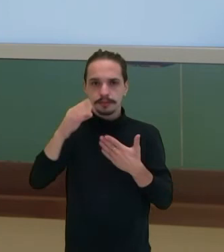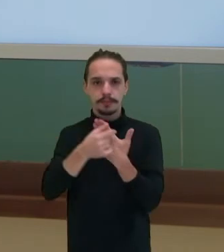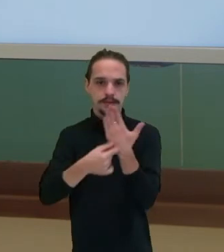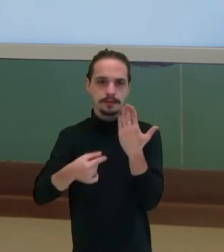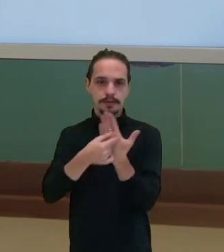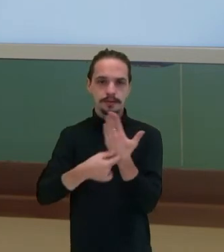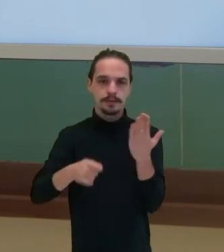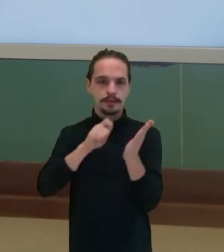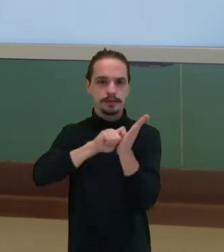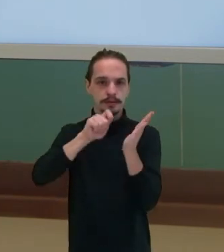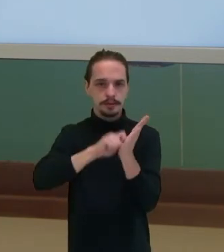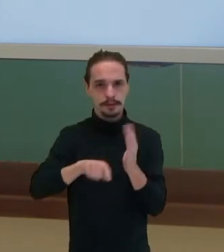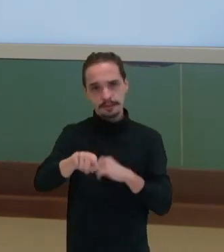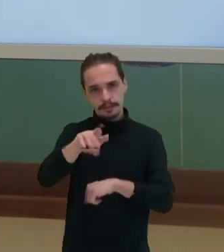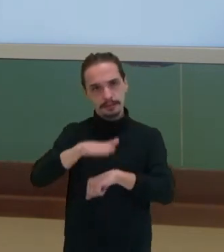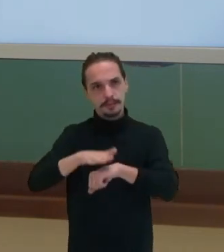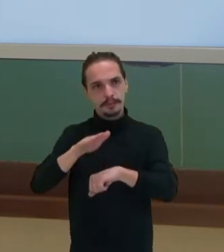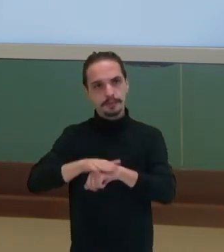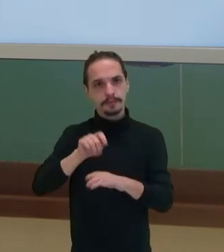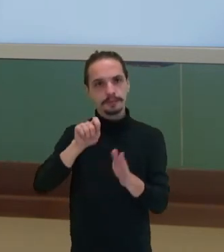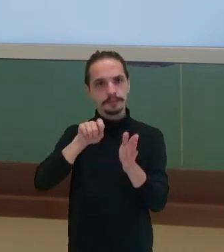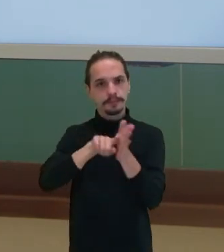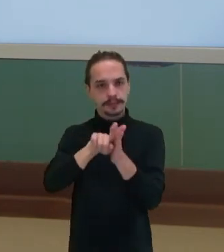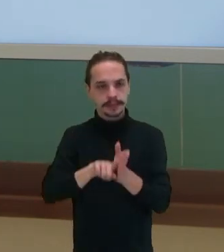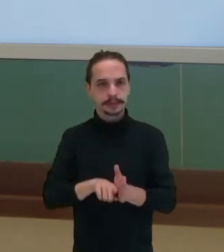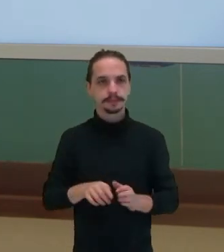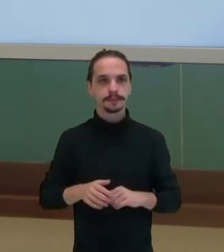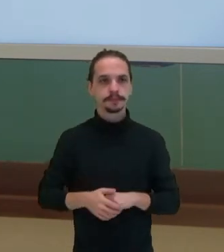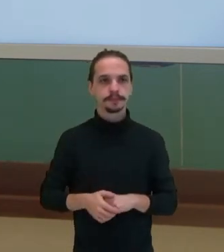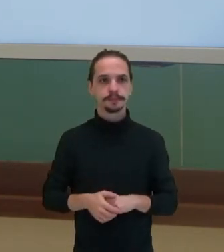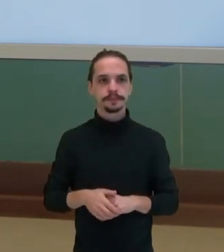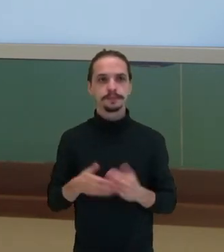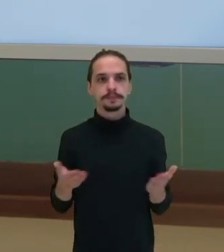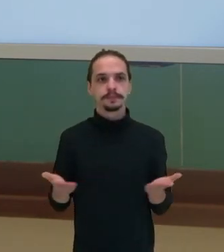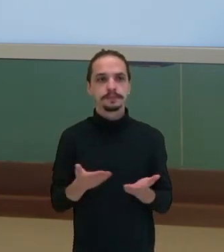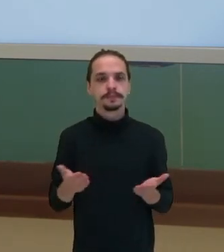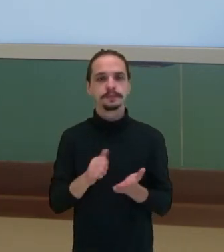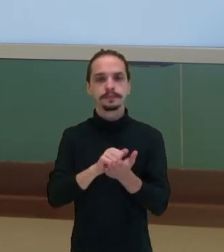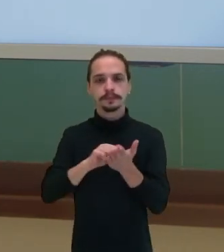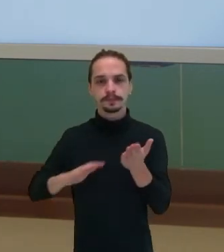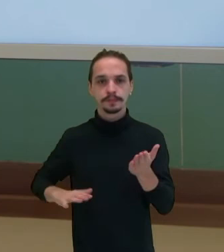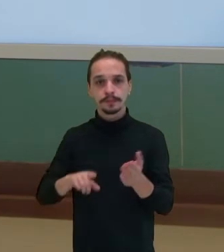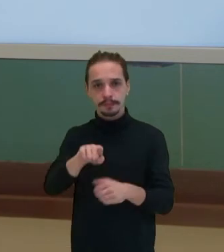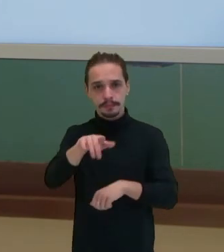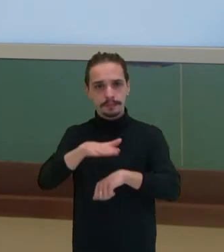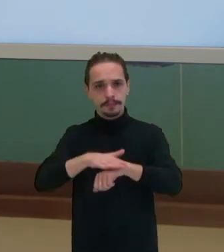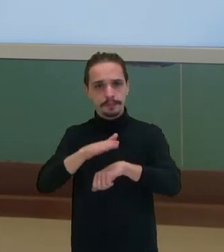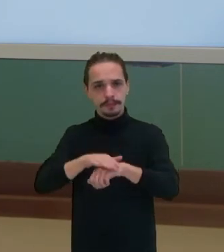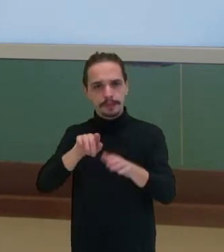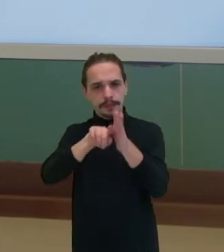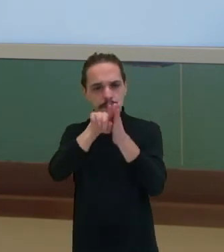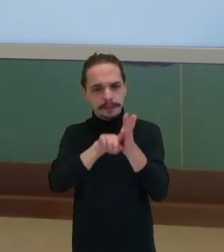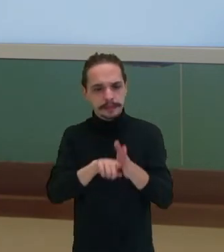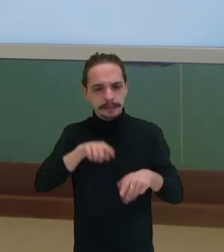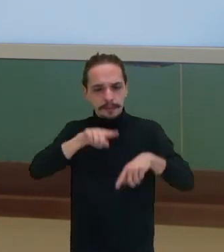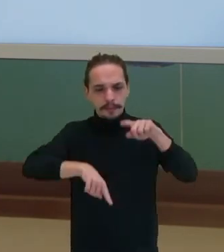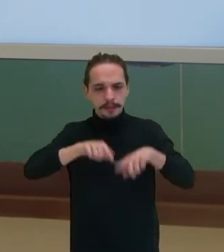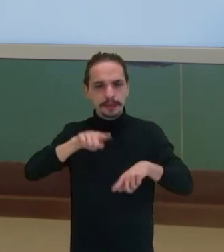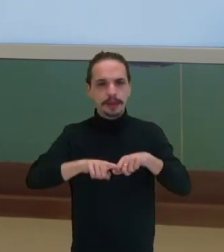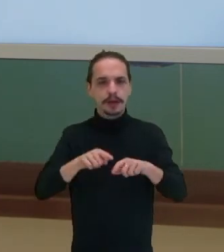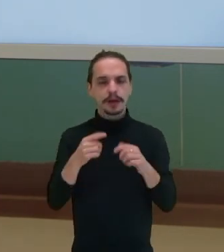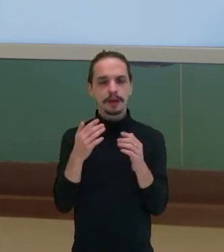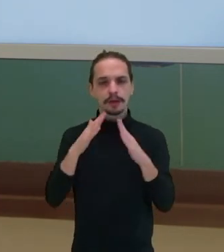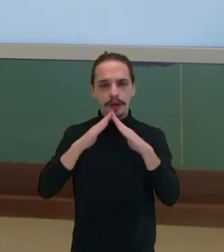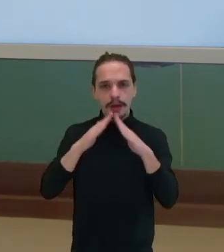também pesquisar mais. Então, agora atividade, né? Pesquise materiais que você tem em casa e confeccione uma